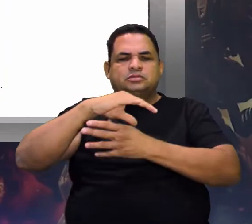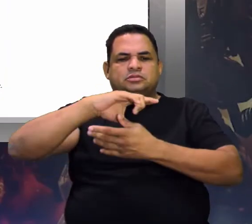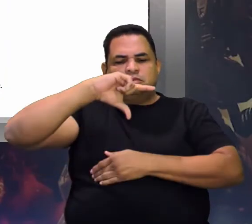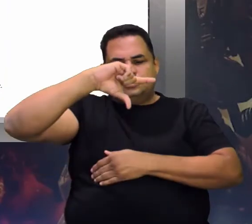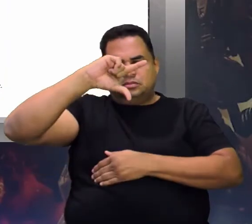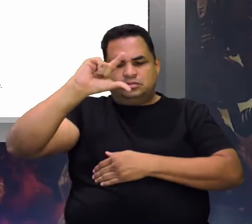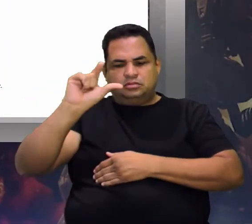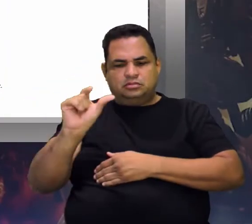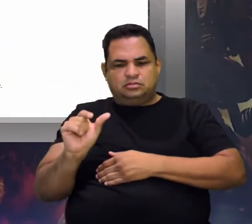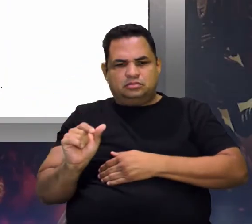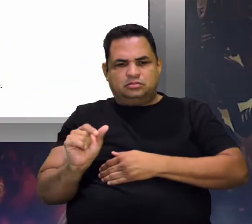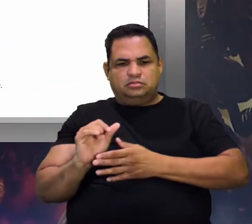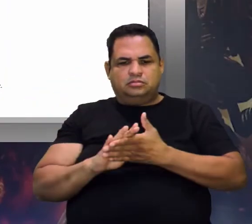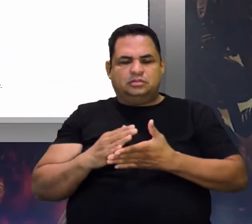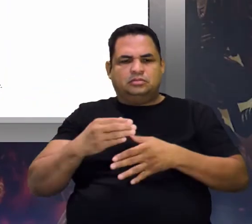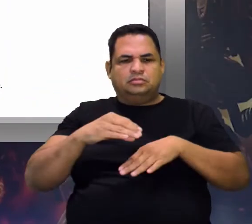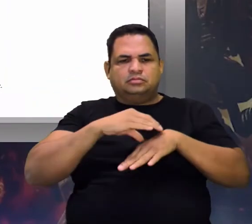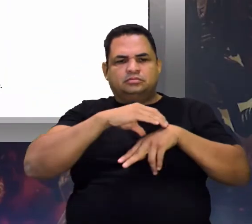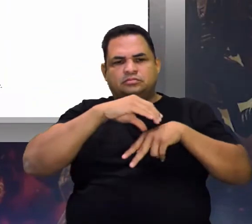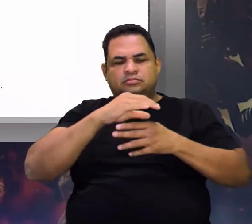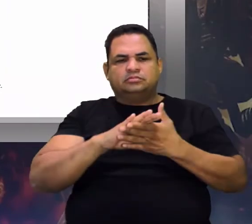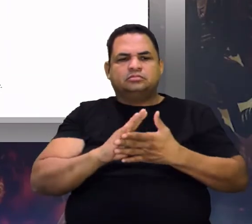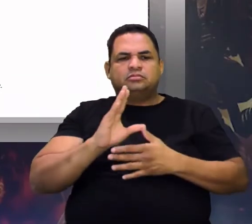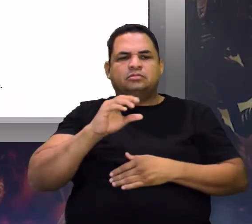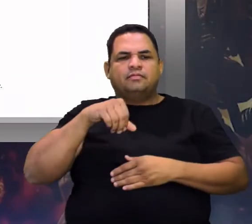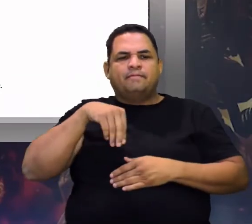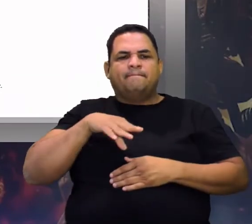aquela península que parece uma botinha ali no mar